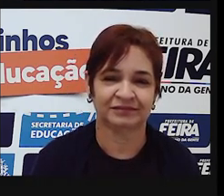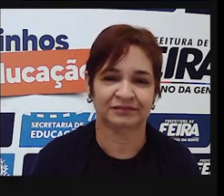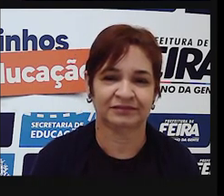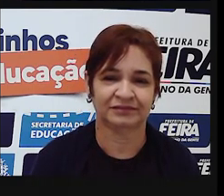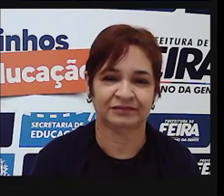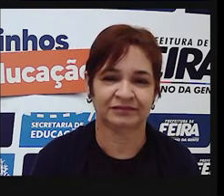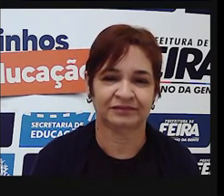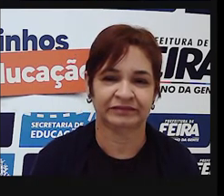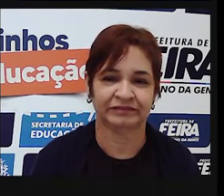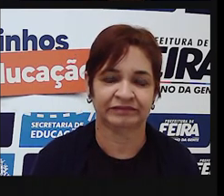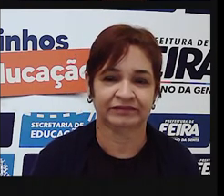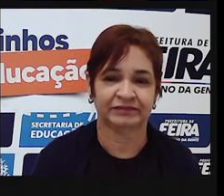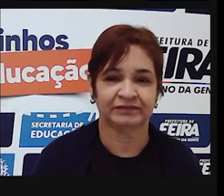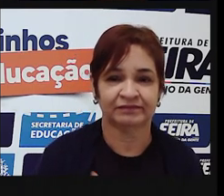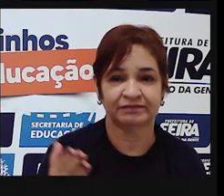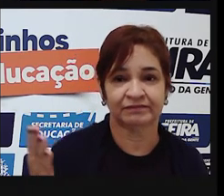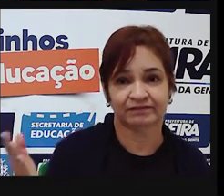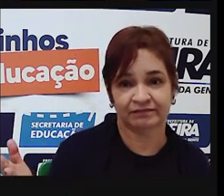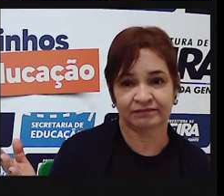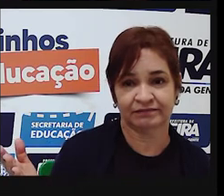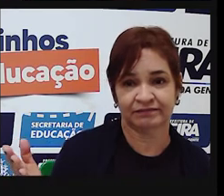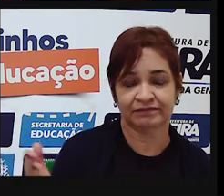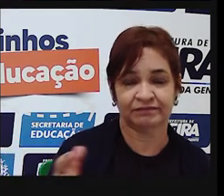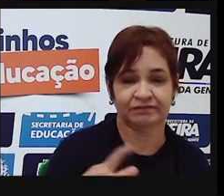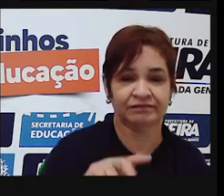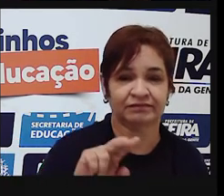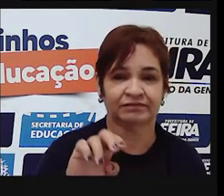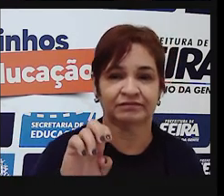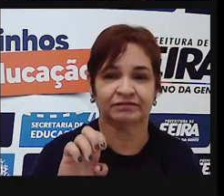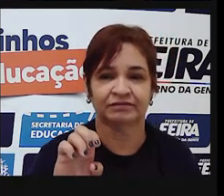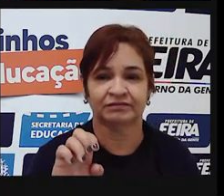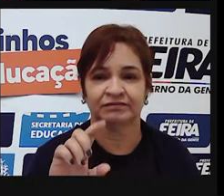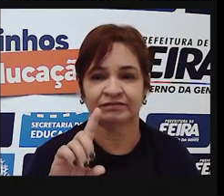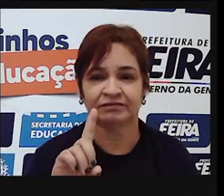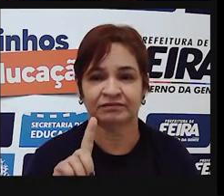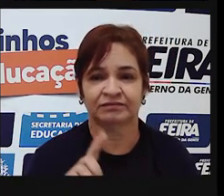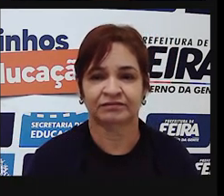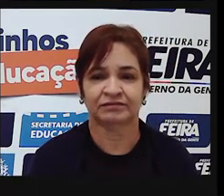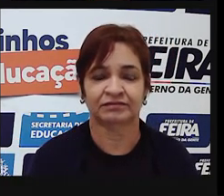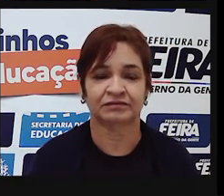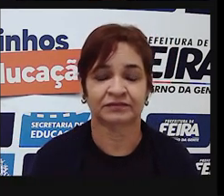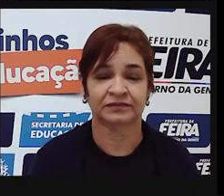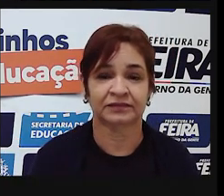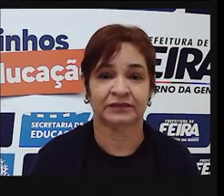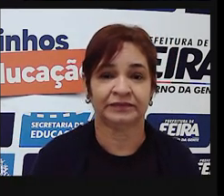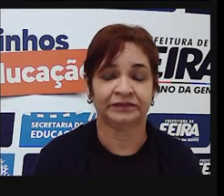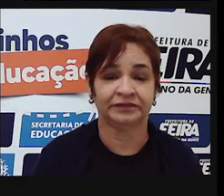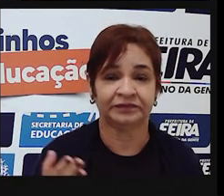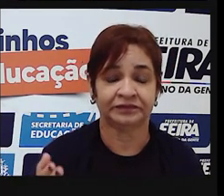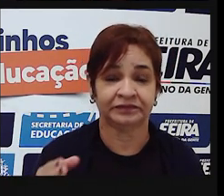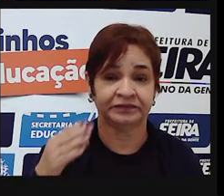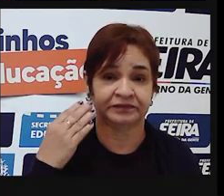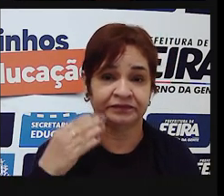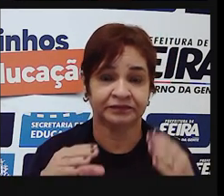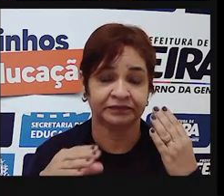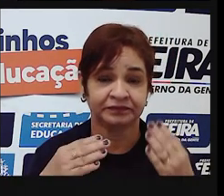Lued Luna. A cantora e compositora Lued Luna nasceu em Salvador em